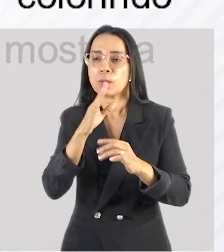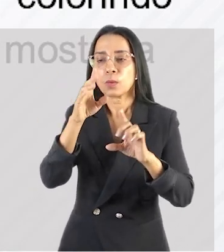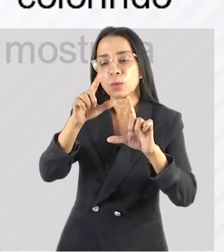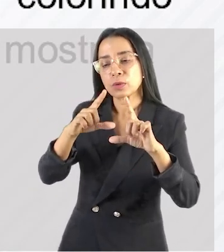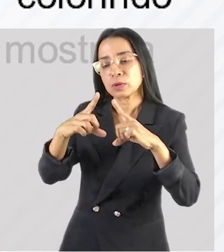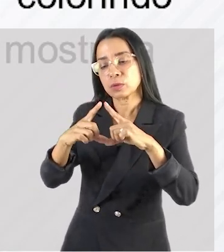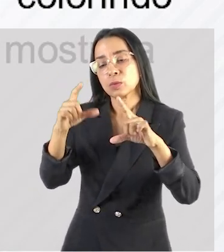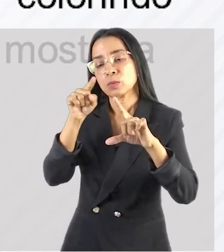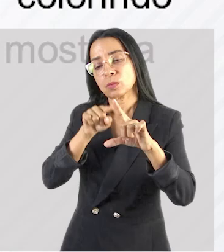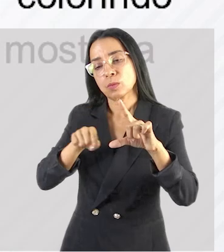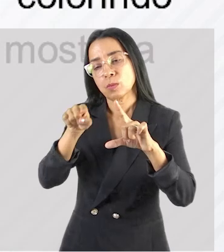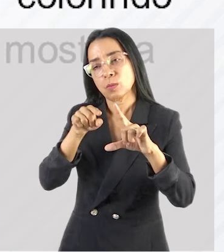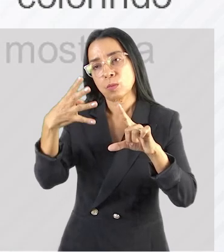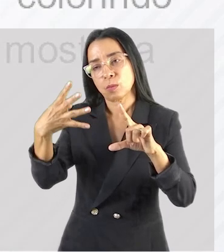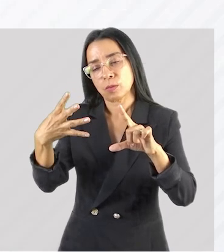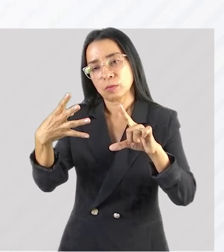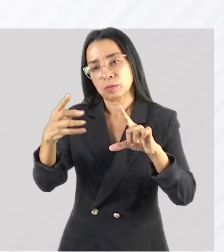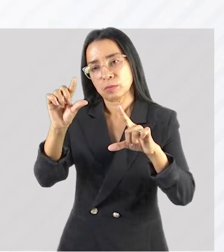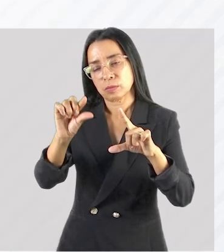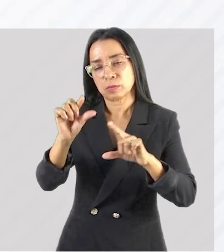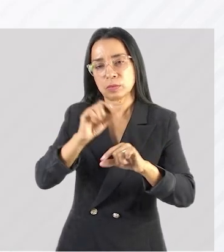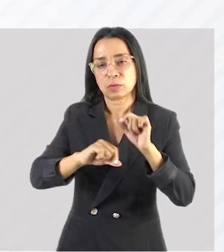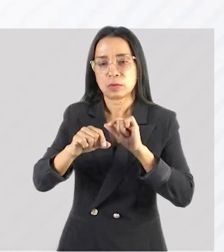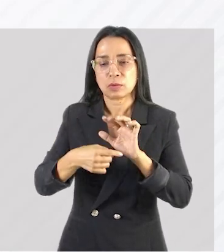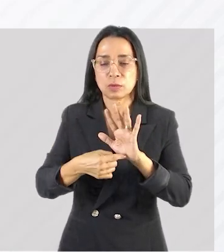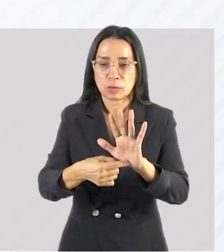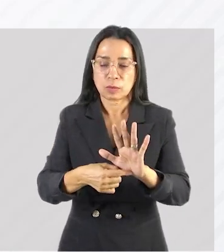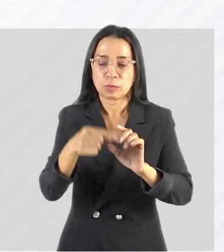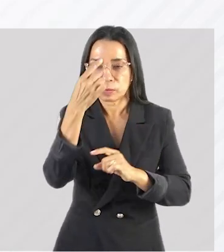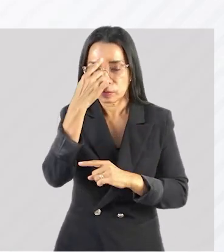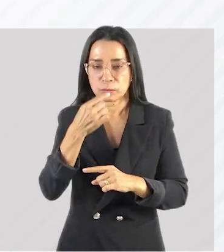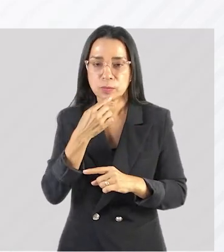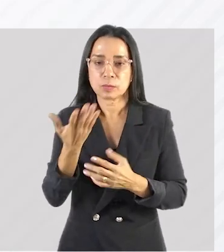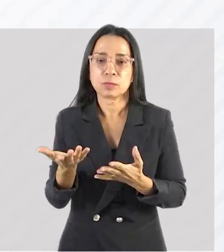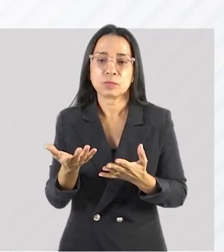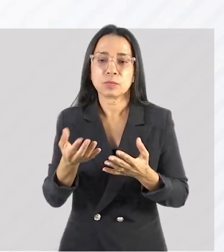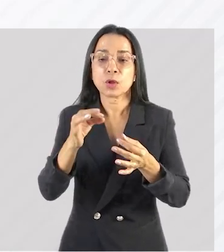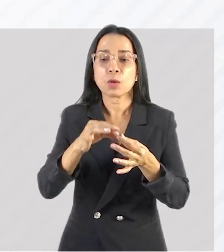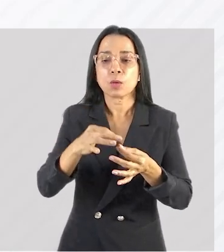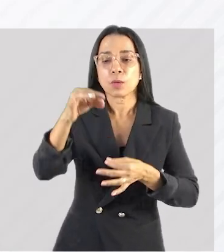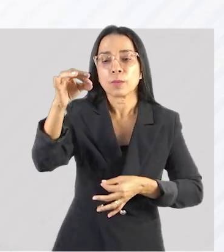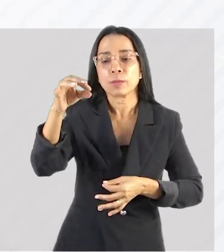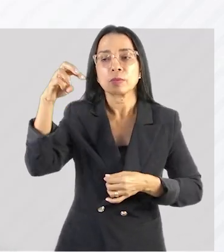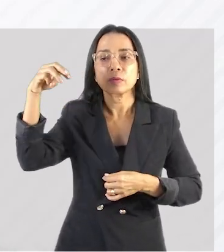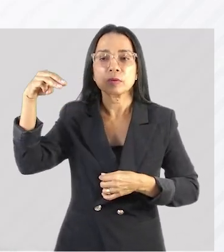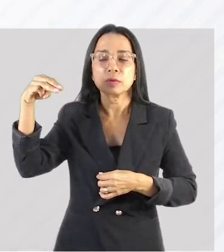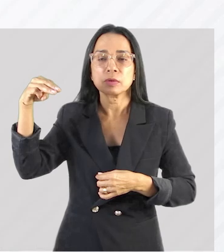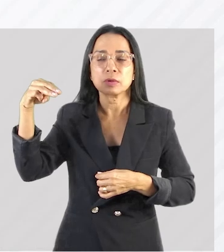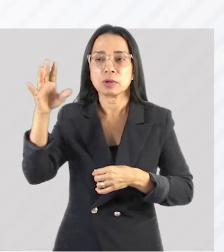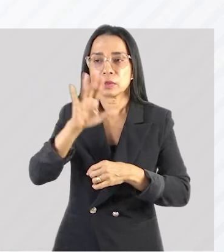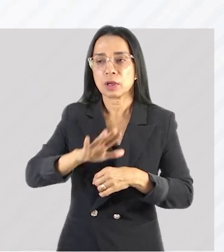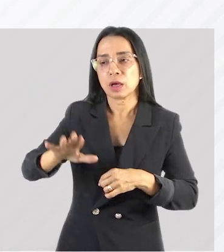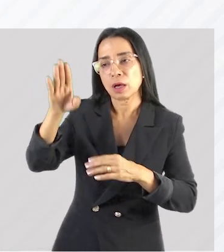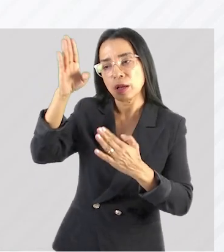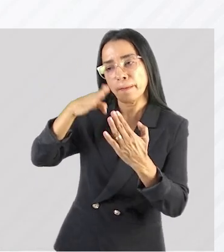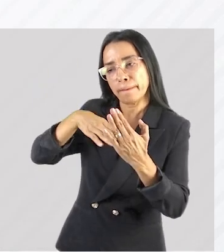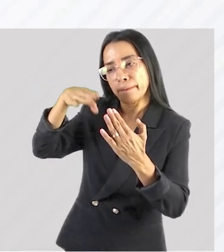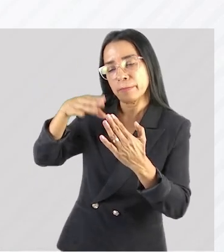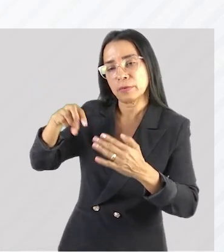como mostra a figura. Qual é a medida da área pintada em metros quadrados do